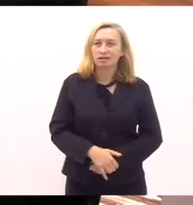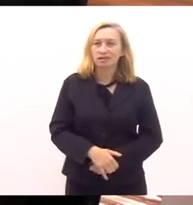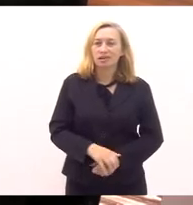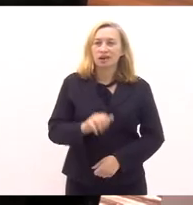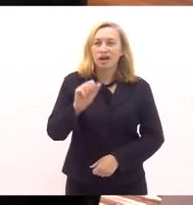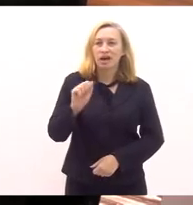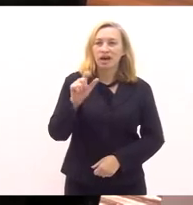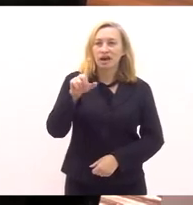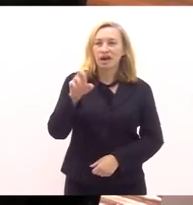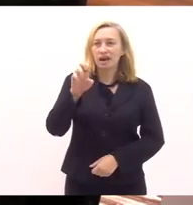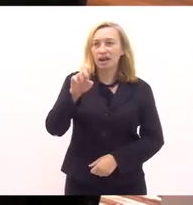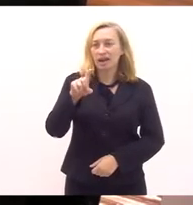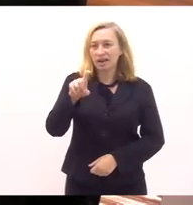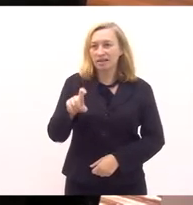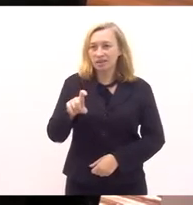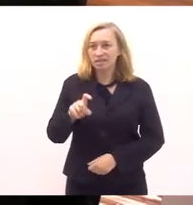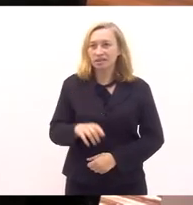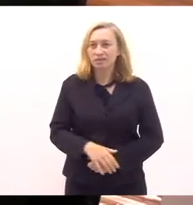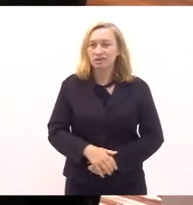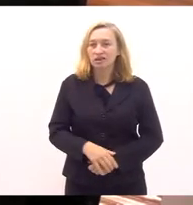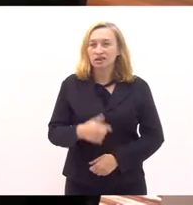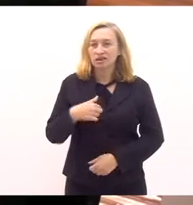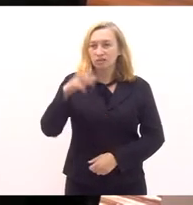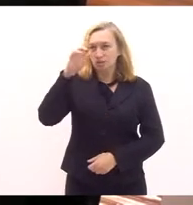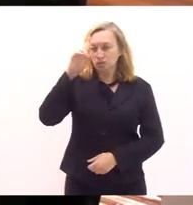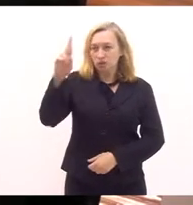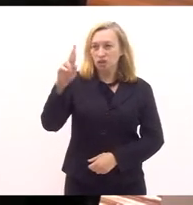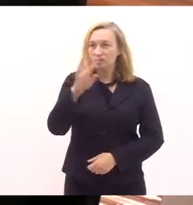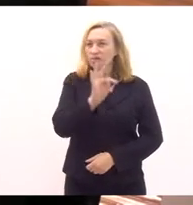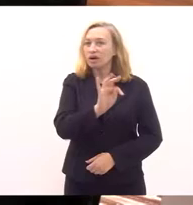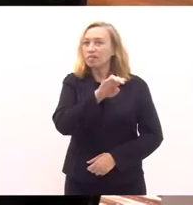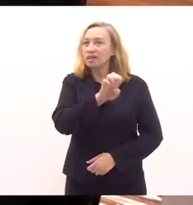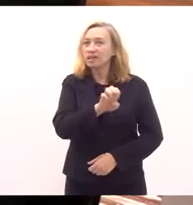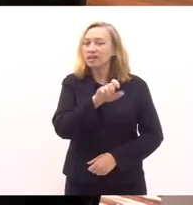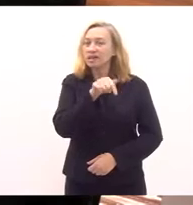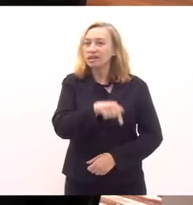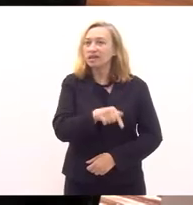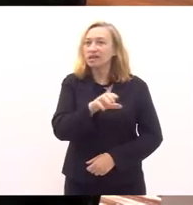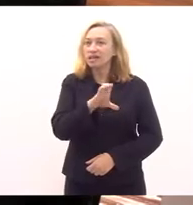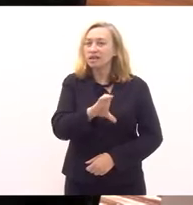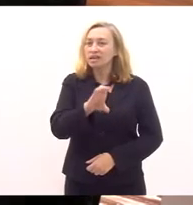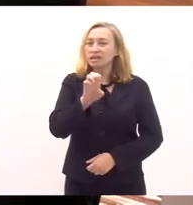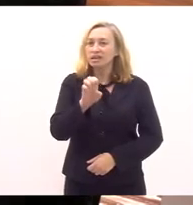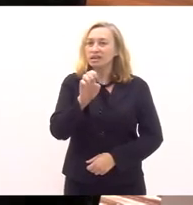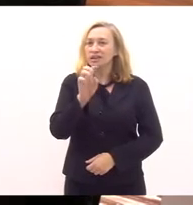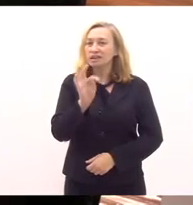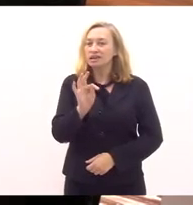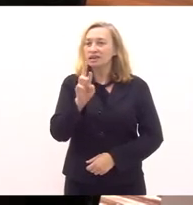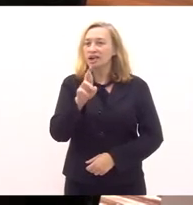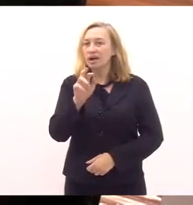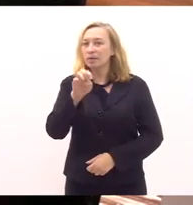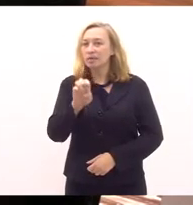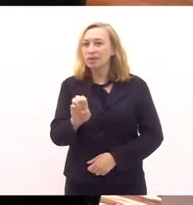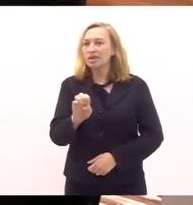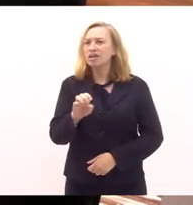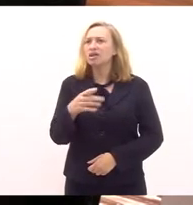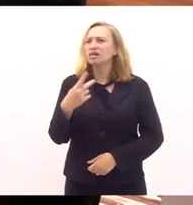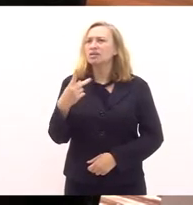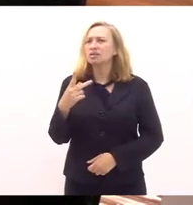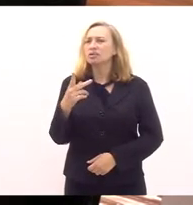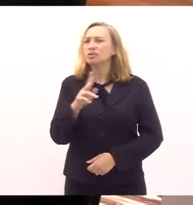Alex? Então, eu sou o chefe de... Oi, eu sou o chefe de gabinete daqui da CETRAB. Ah, obrigada, Alex. Seu sobrenome, por favor. Tá bom.